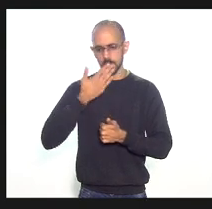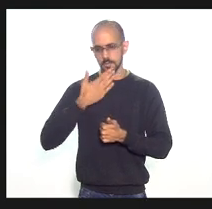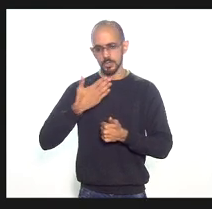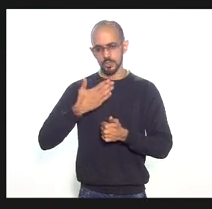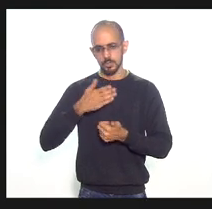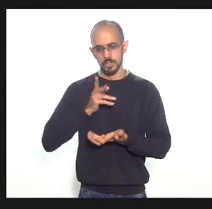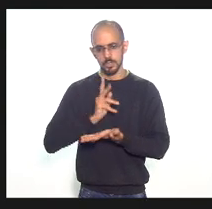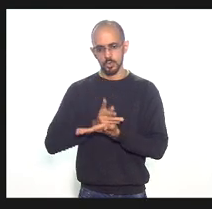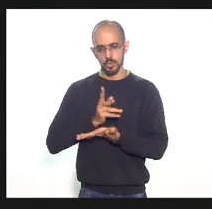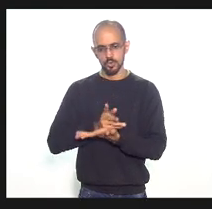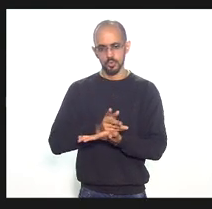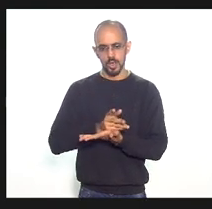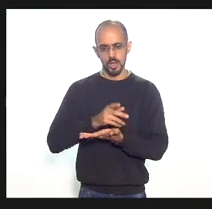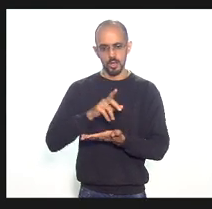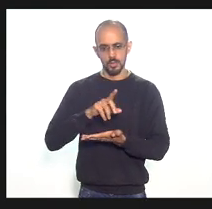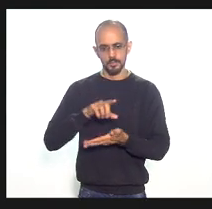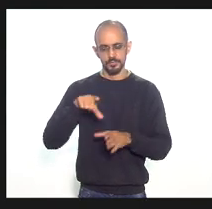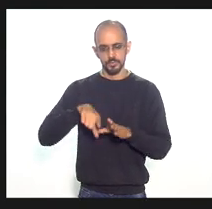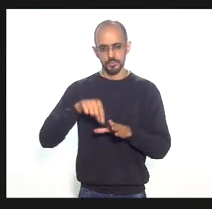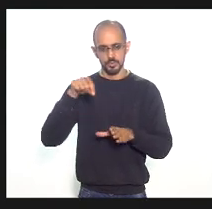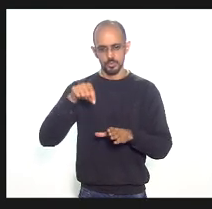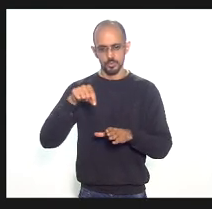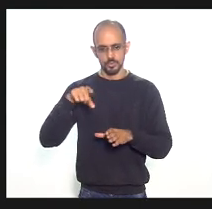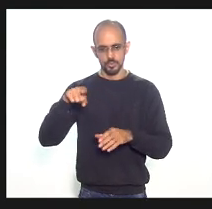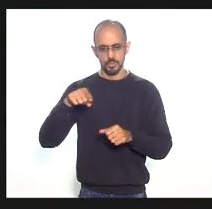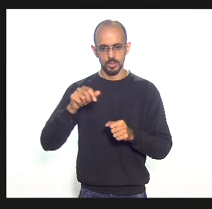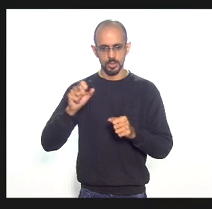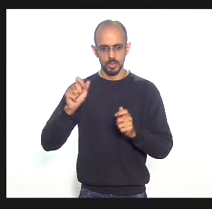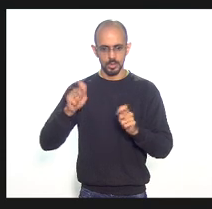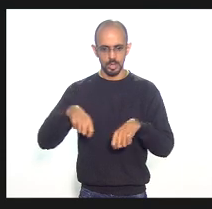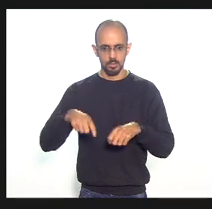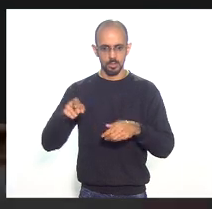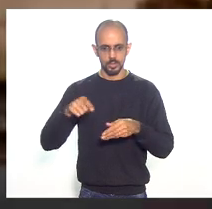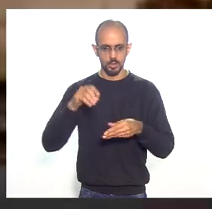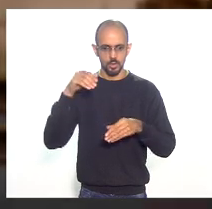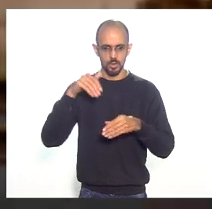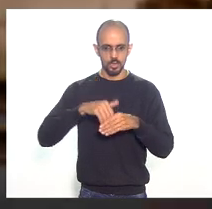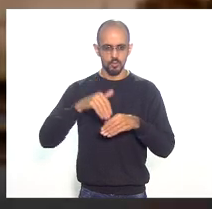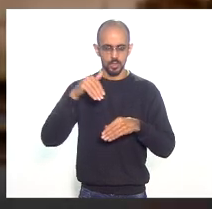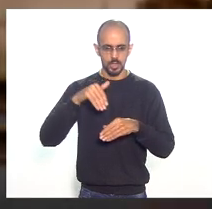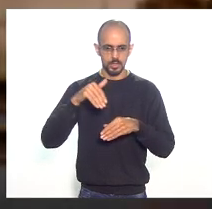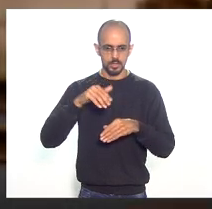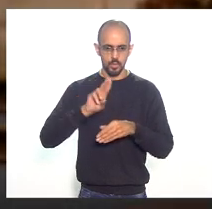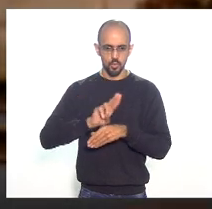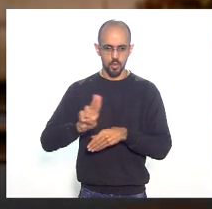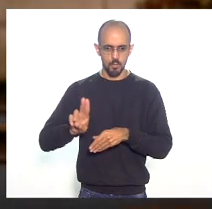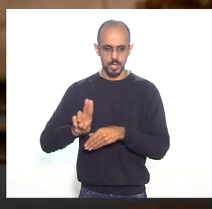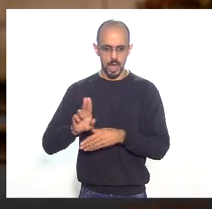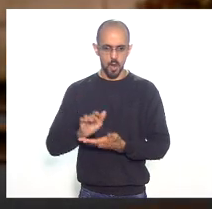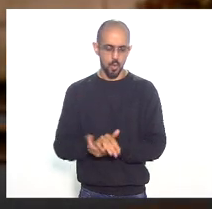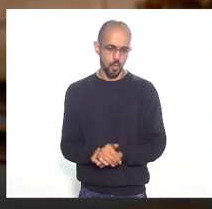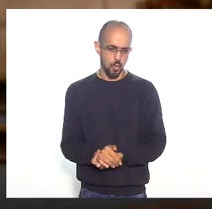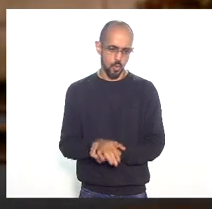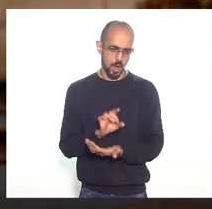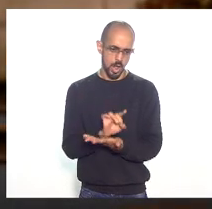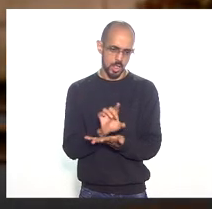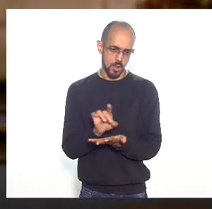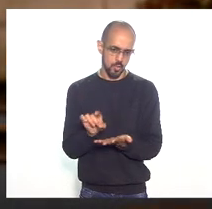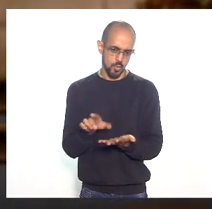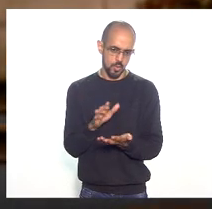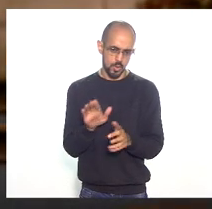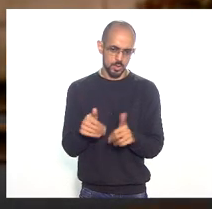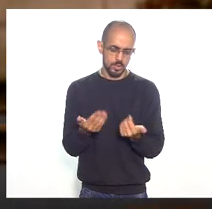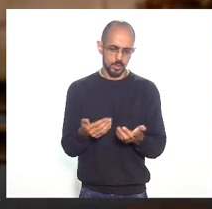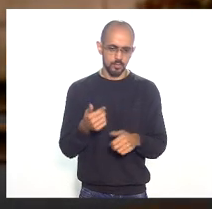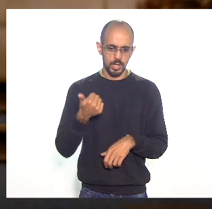possível, serem colocados em votação nominal. Sem problema. Mas, ficaram os destaques a